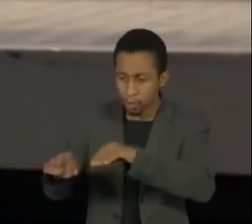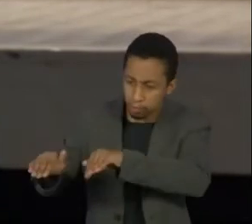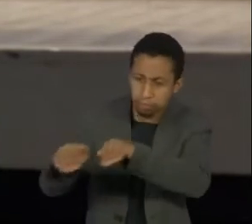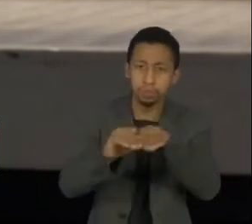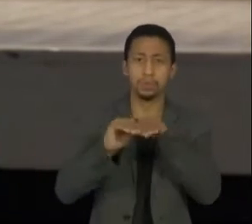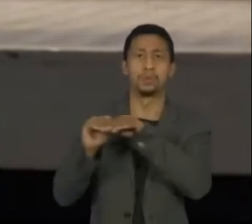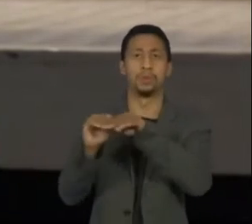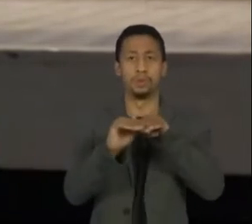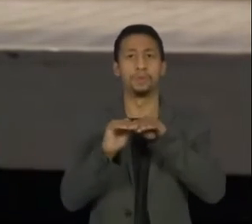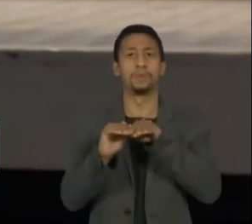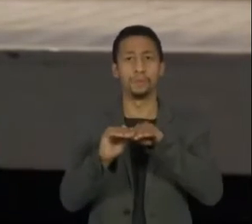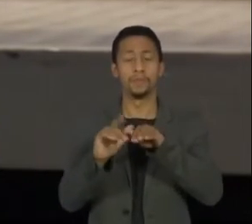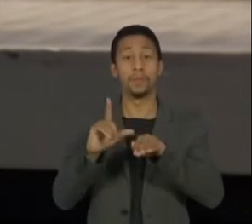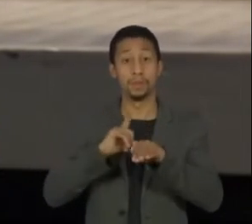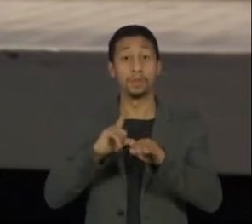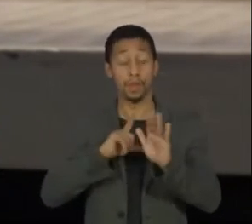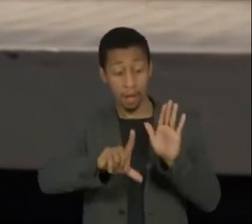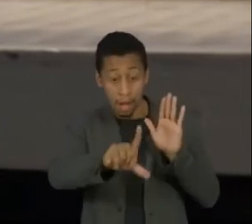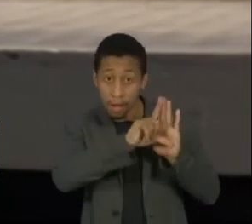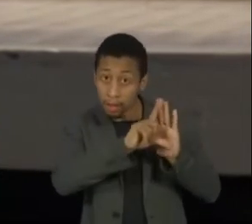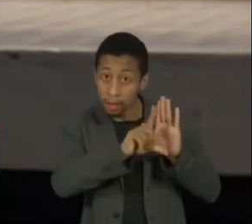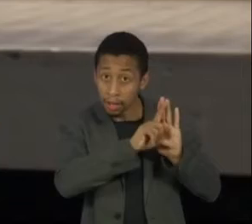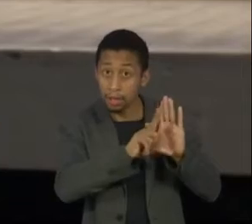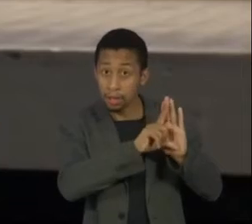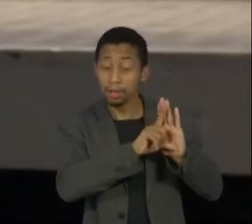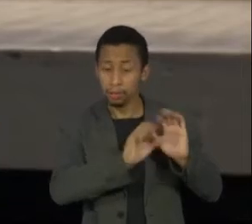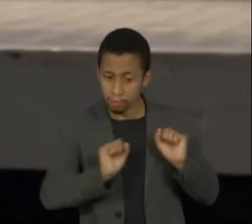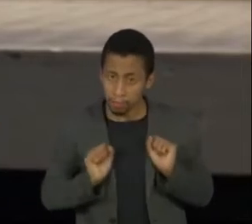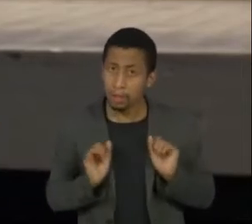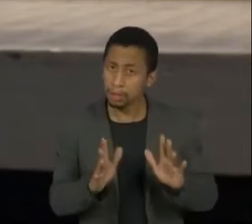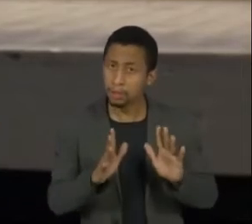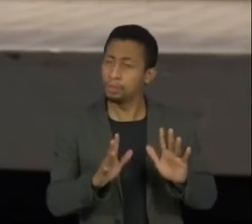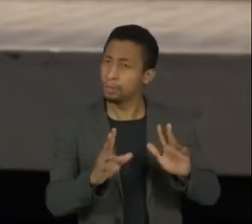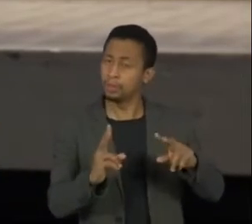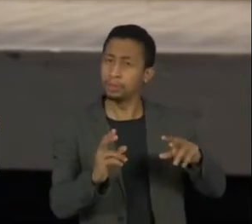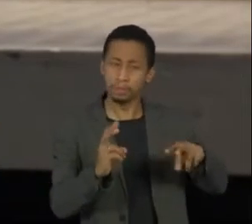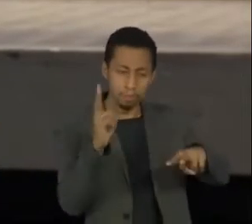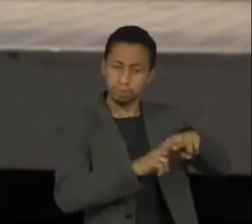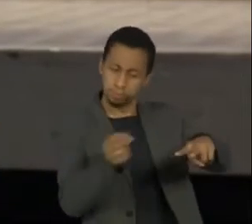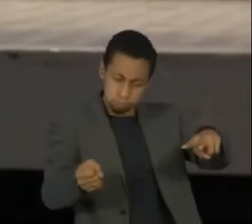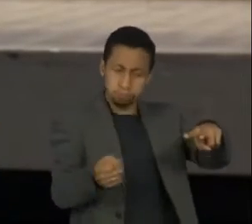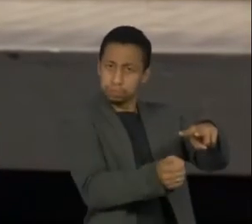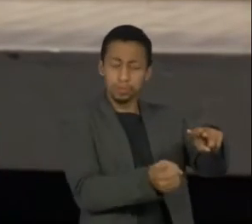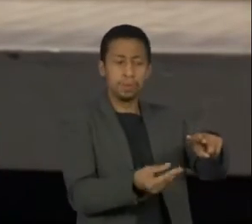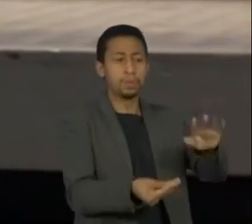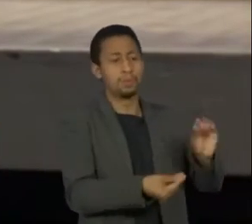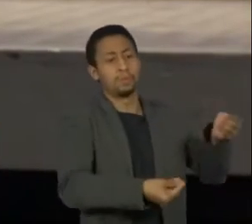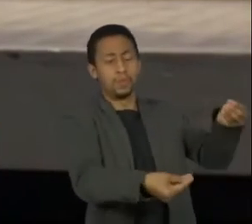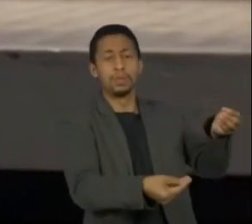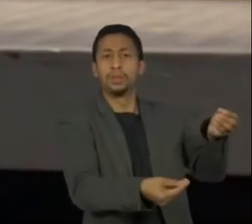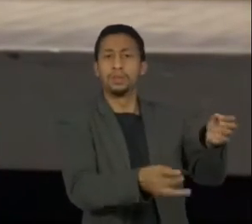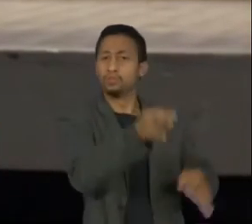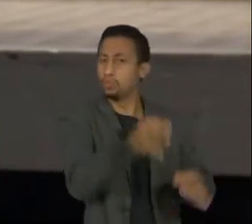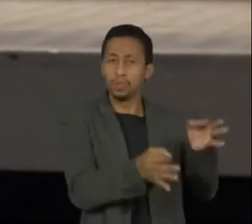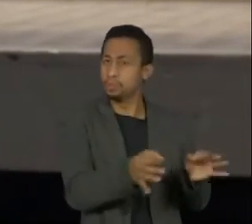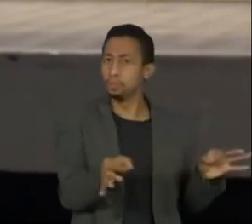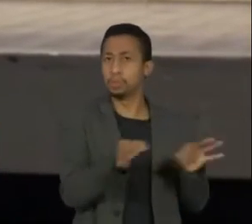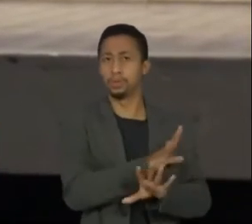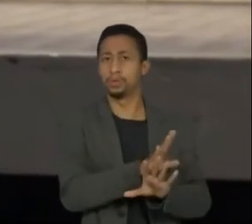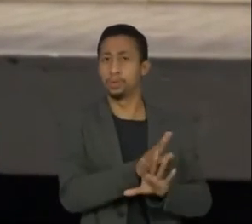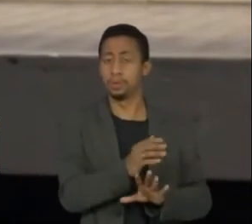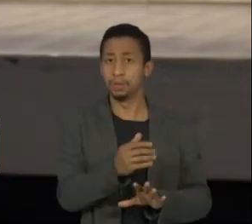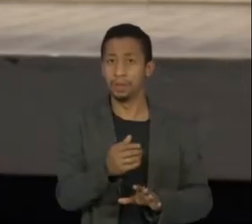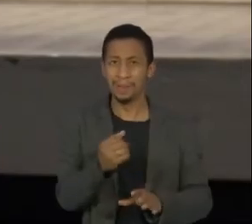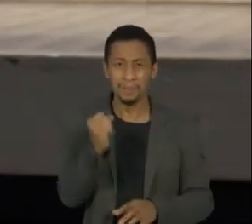tem meios, tem mecanismos de ter uma ação que permita ir lá, prender e apresentar para o juiz. Só isso, não precisa matar, não precisa